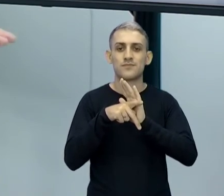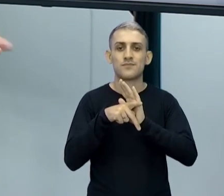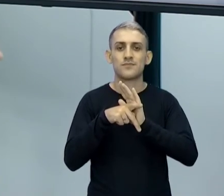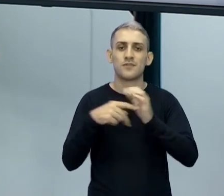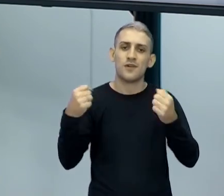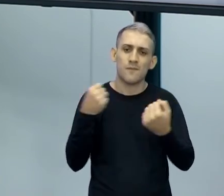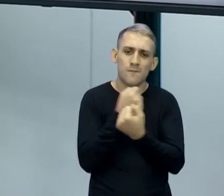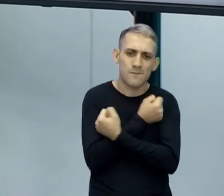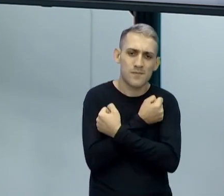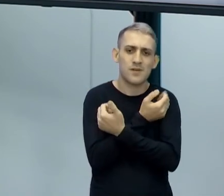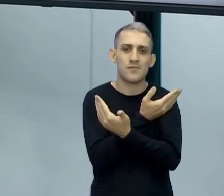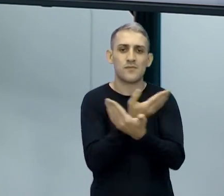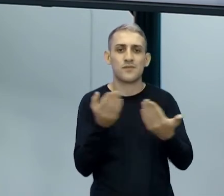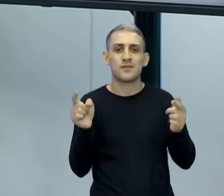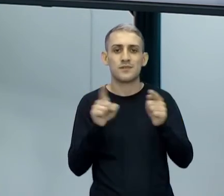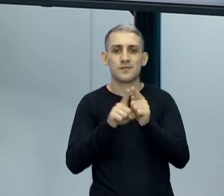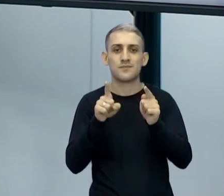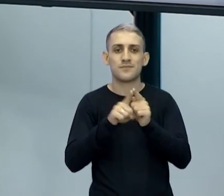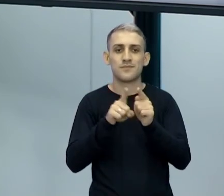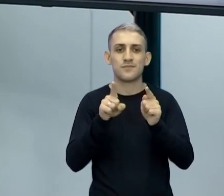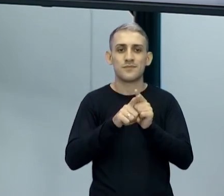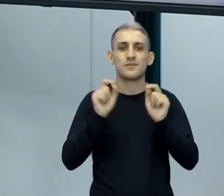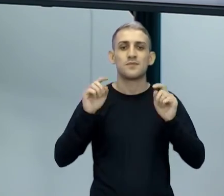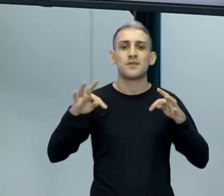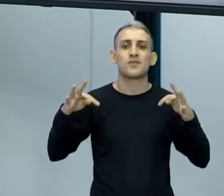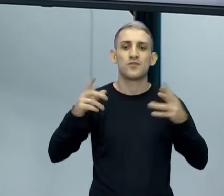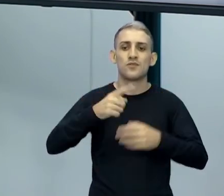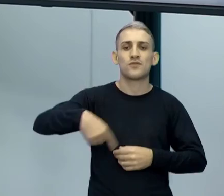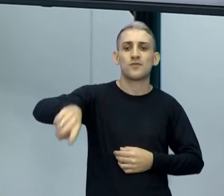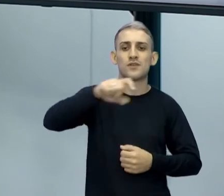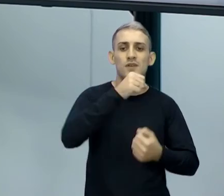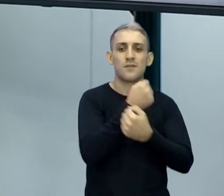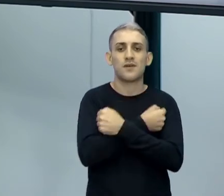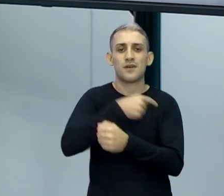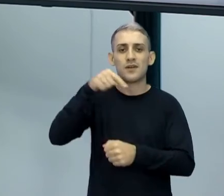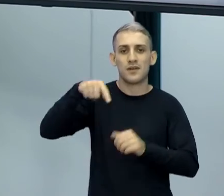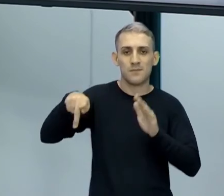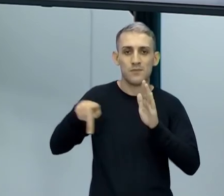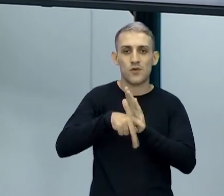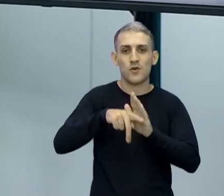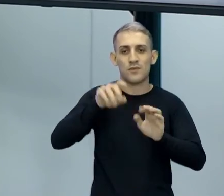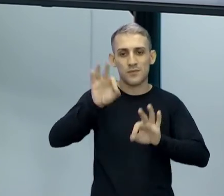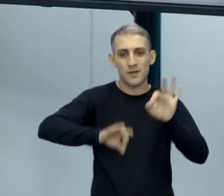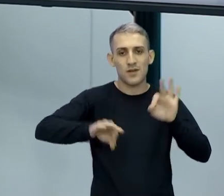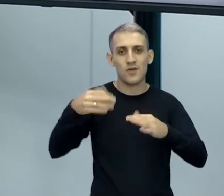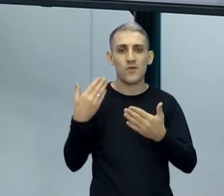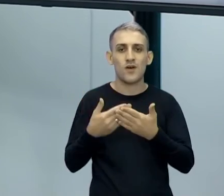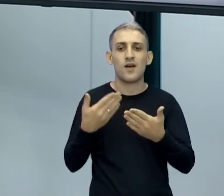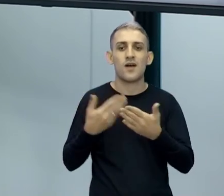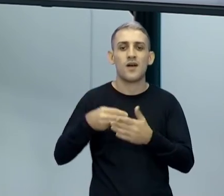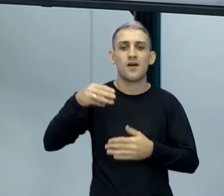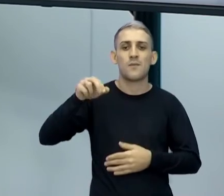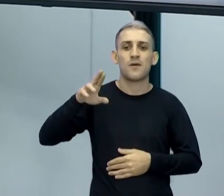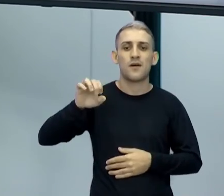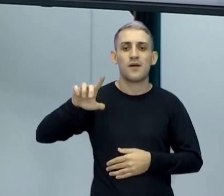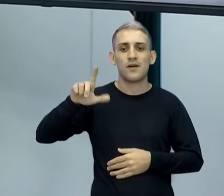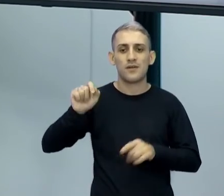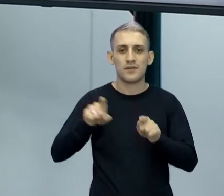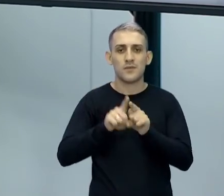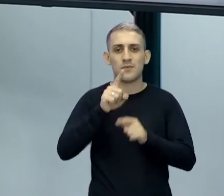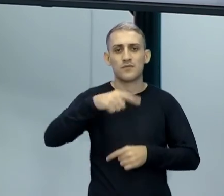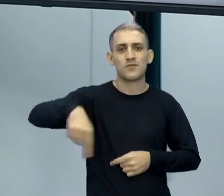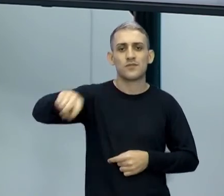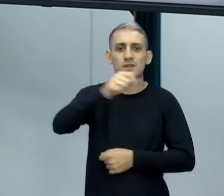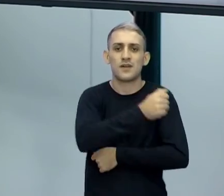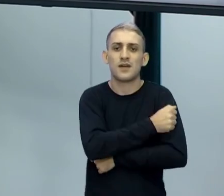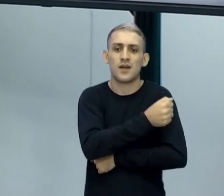Um grande abraço para vocês, um cheiro também para todo mundo da Vanzolini aqui que está produzindo essa aula, a Marcela, nossa produtora, vocês